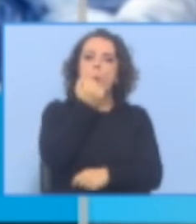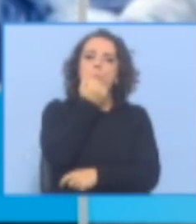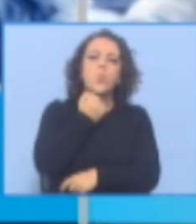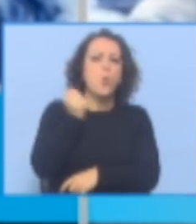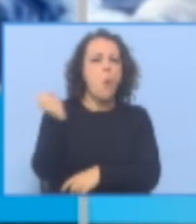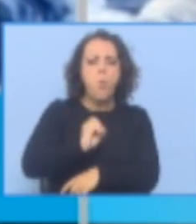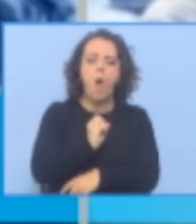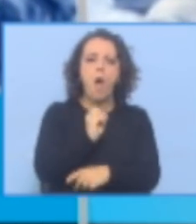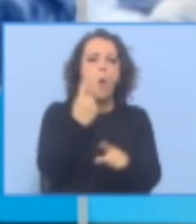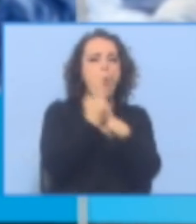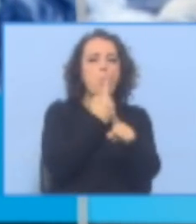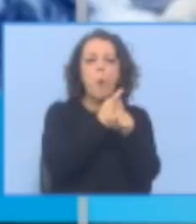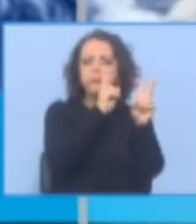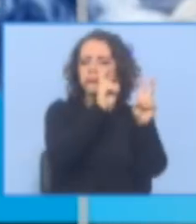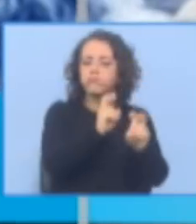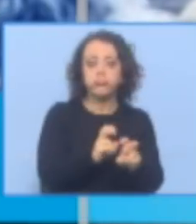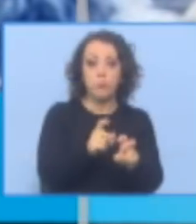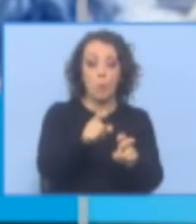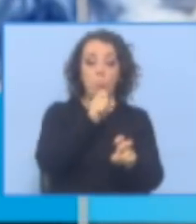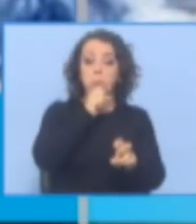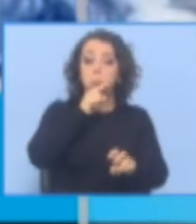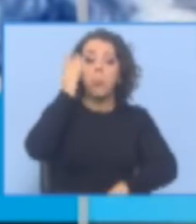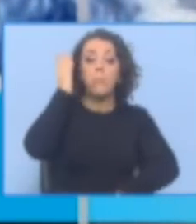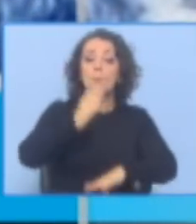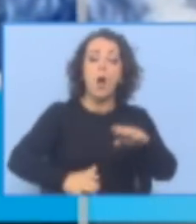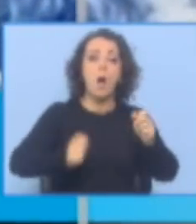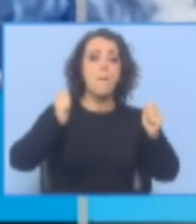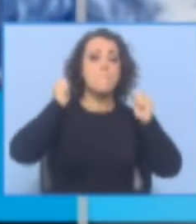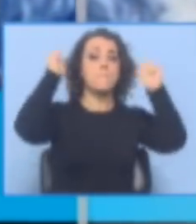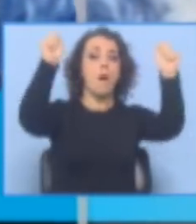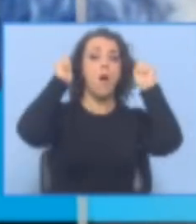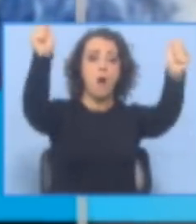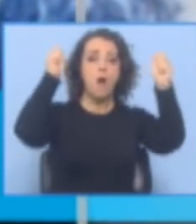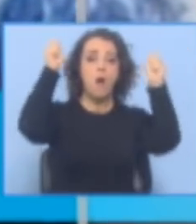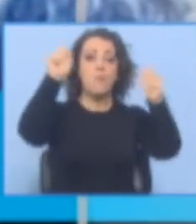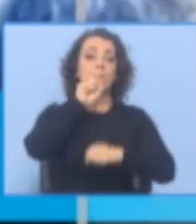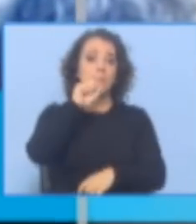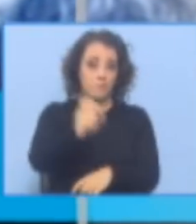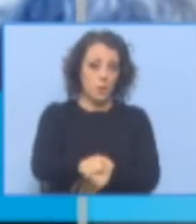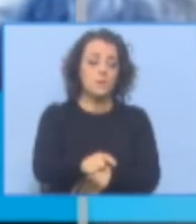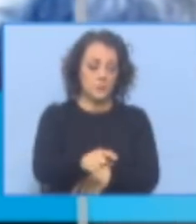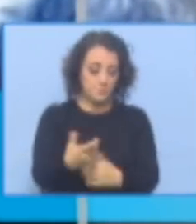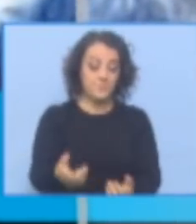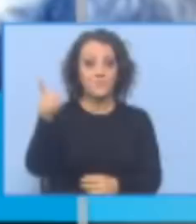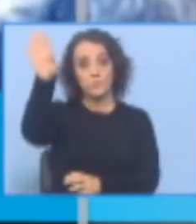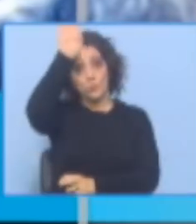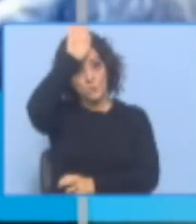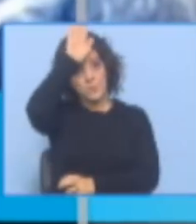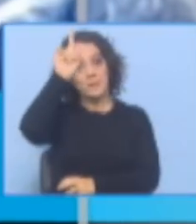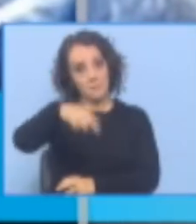a todo momento, pode levar a manifestações. E, portanto, o Papa também